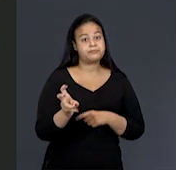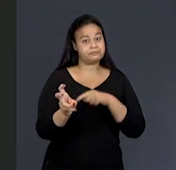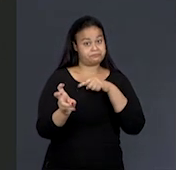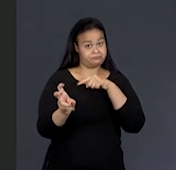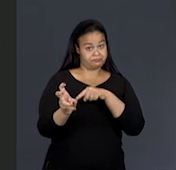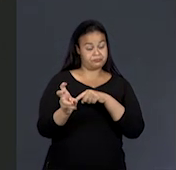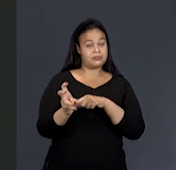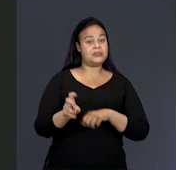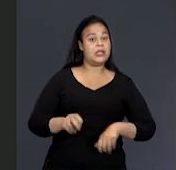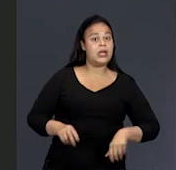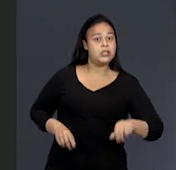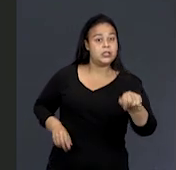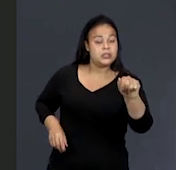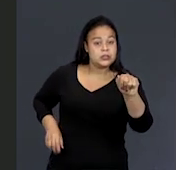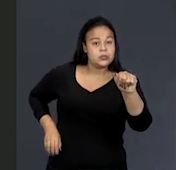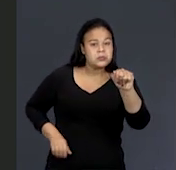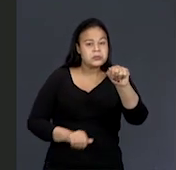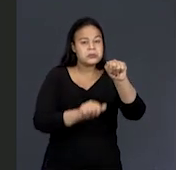a coloração da pele.